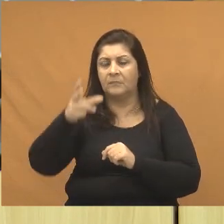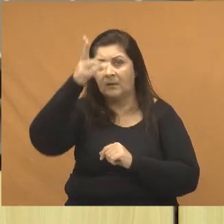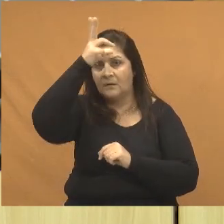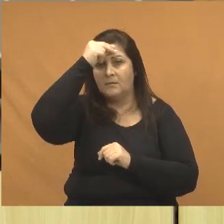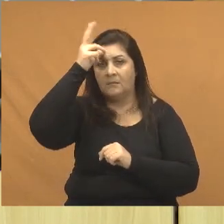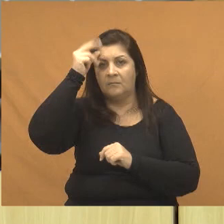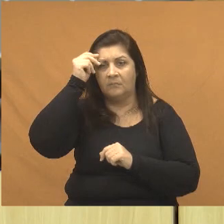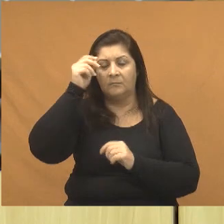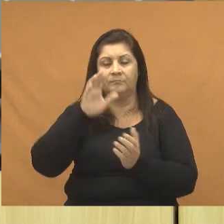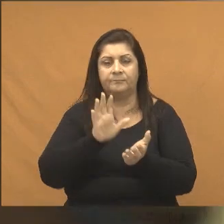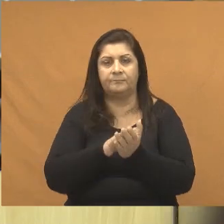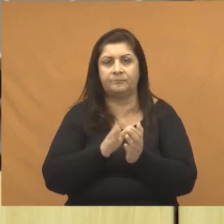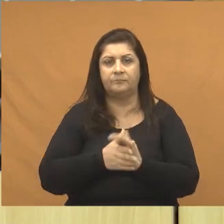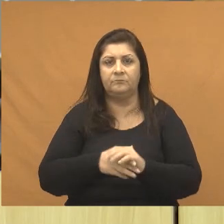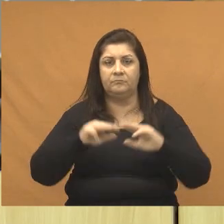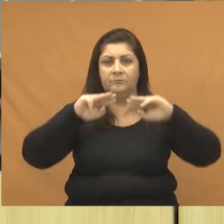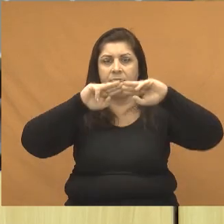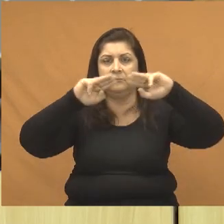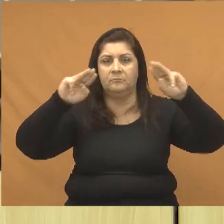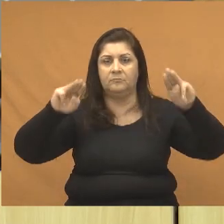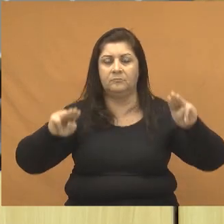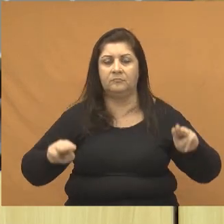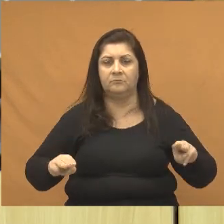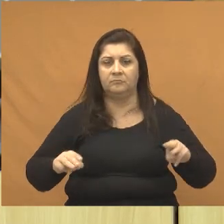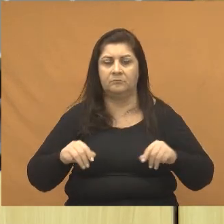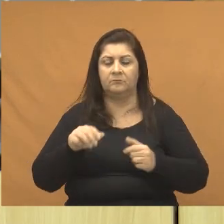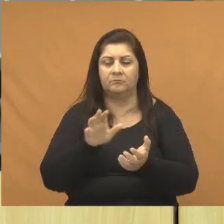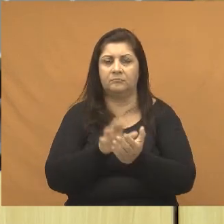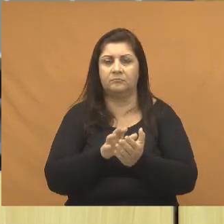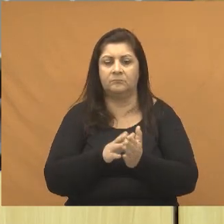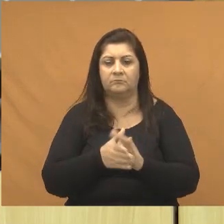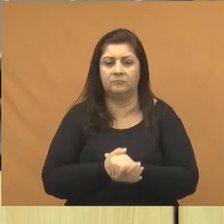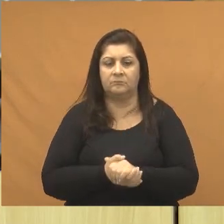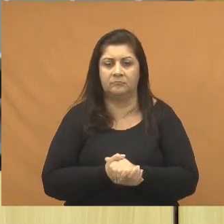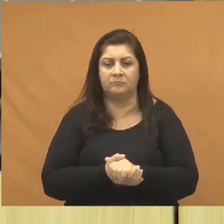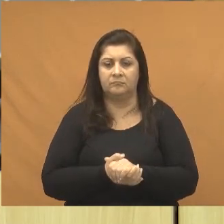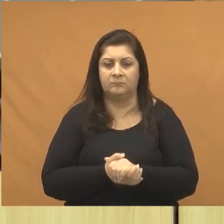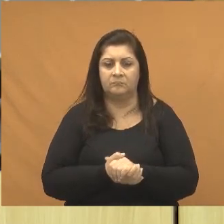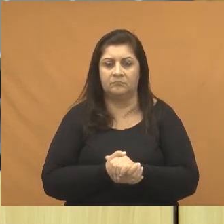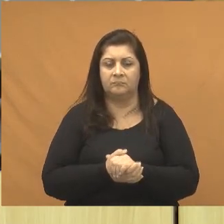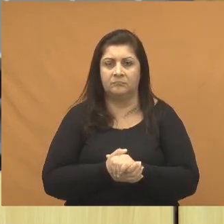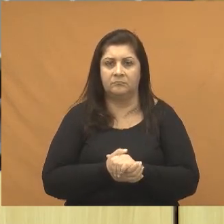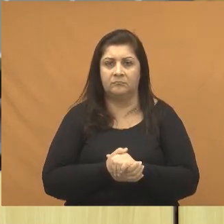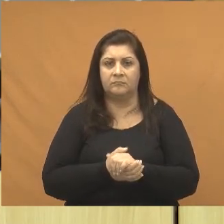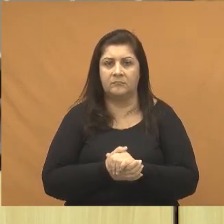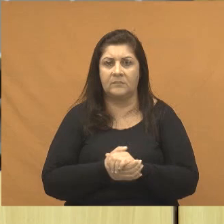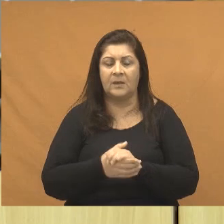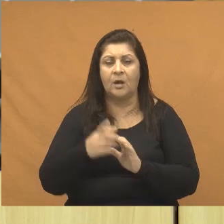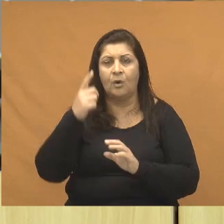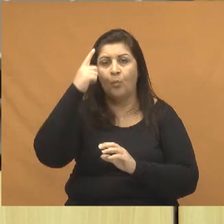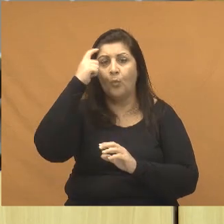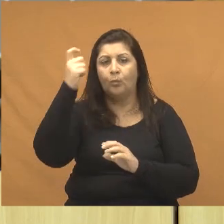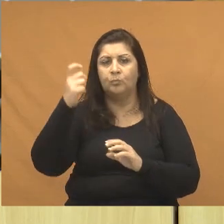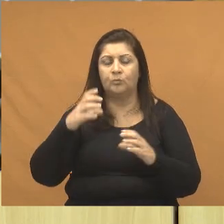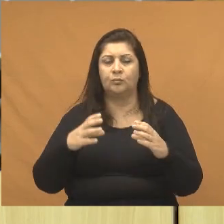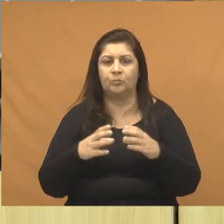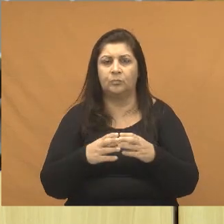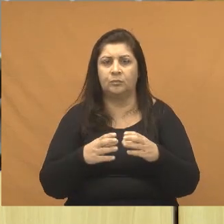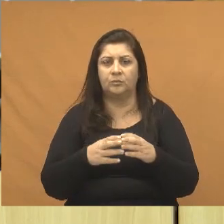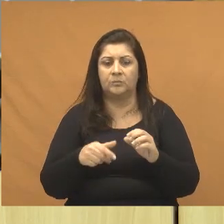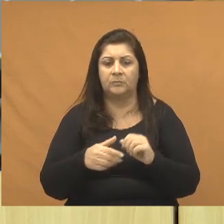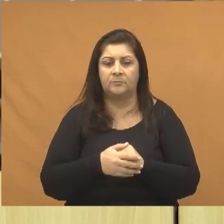Jacareí, Museu de Antropologia de Jacareí, Fundação Cultural José Maria de Abreu,